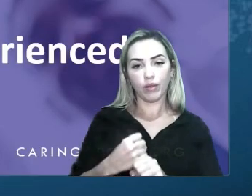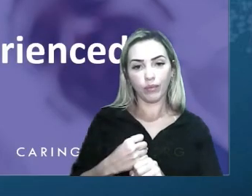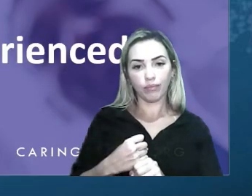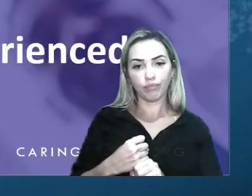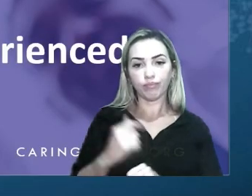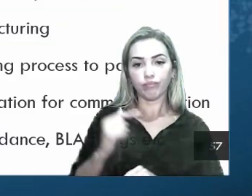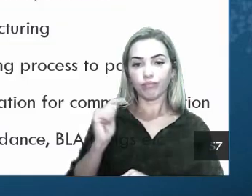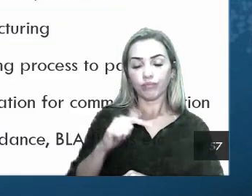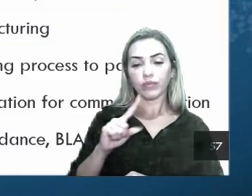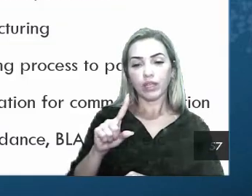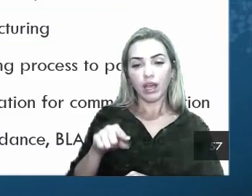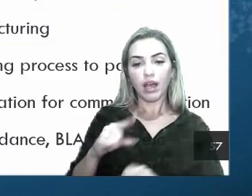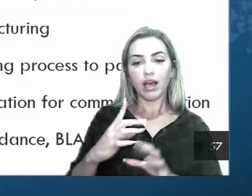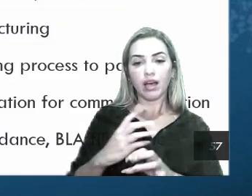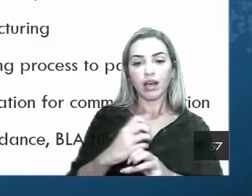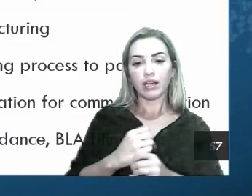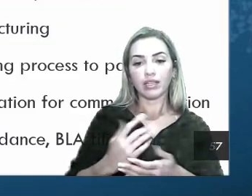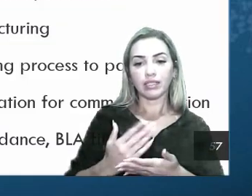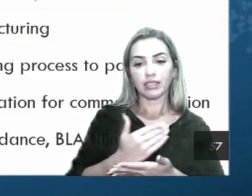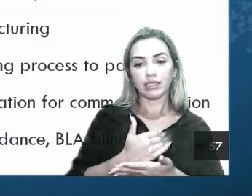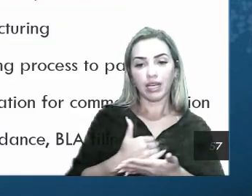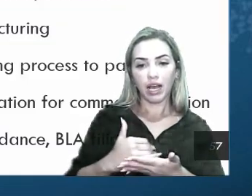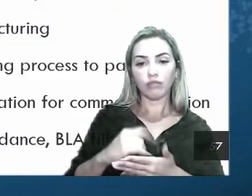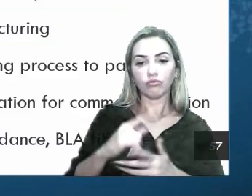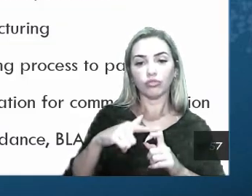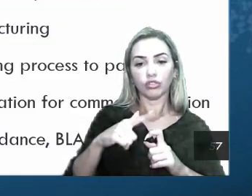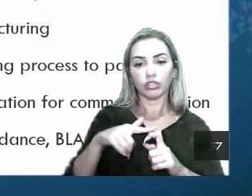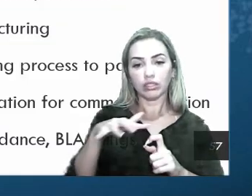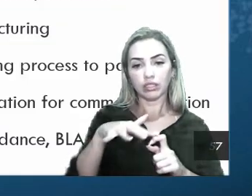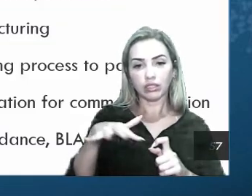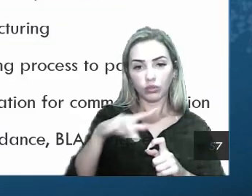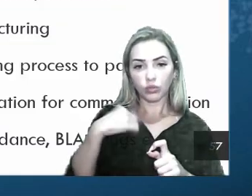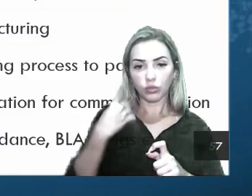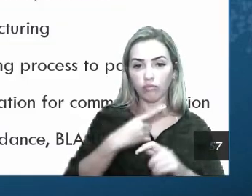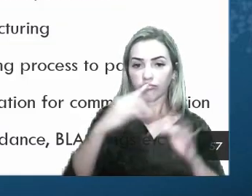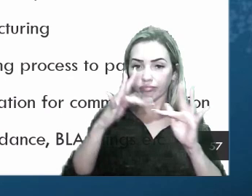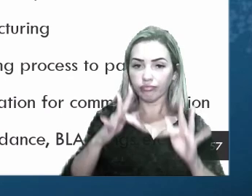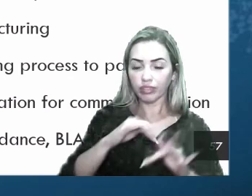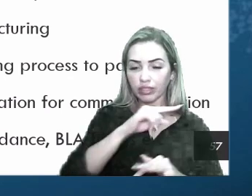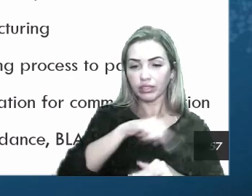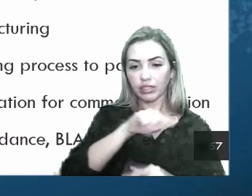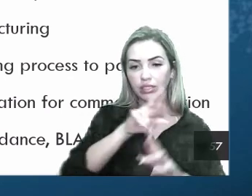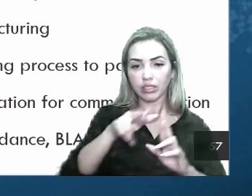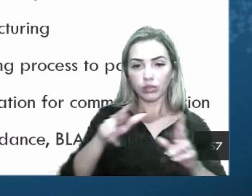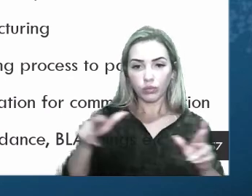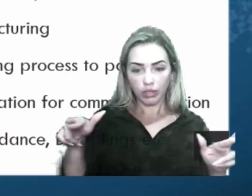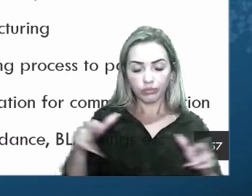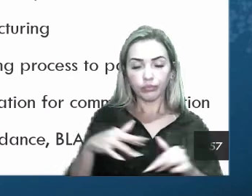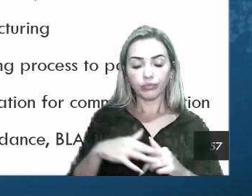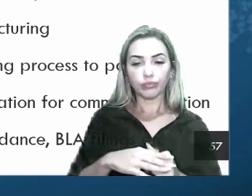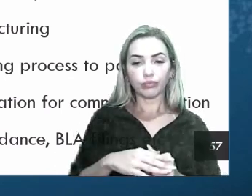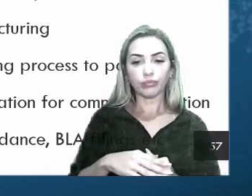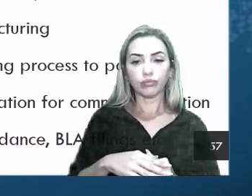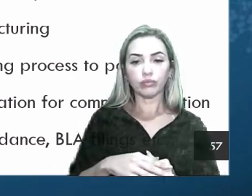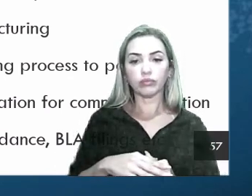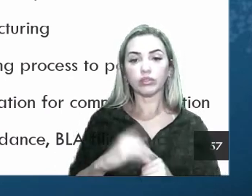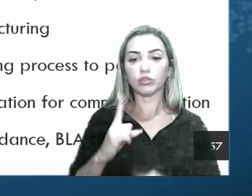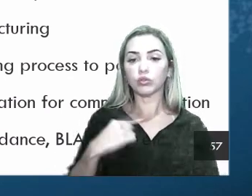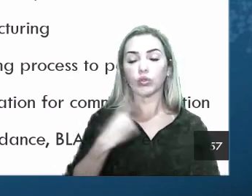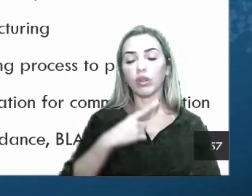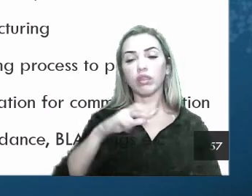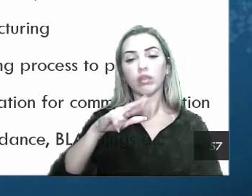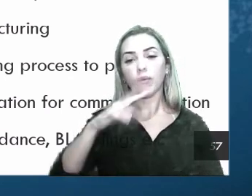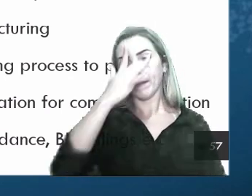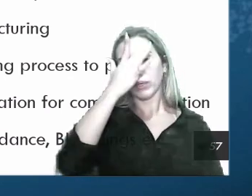aqui são os dados clínicos, estamos muito empolgados com eles. E nós não somos pessoas